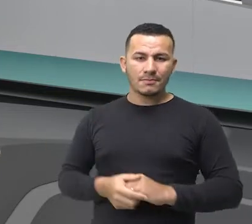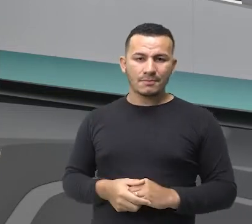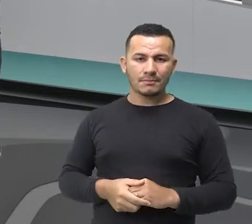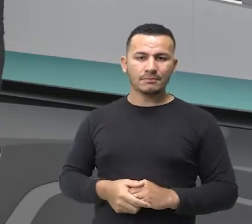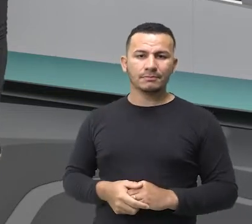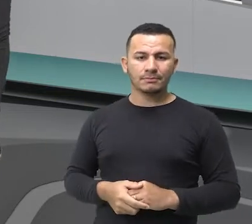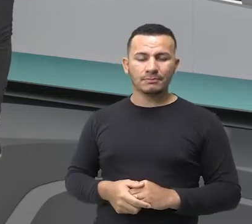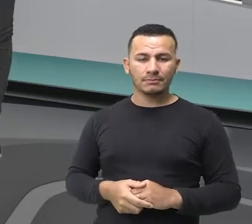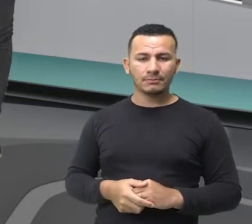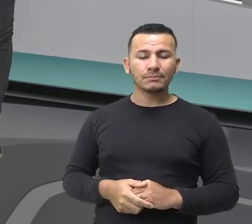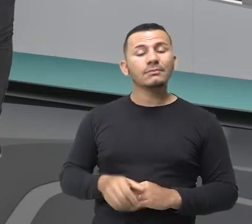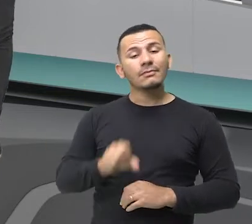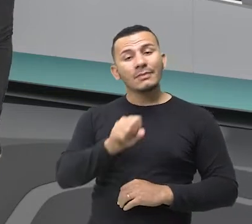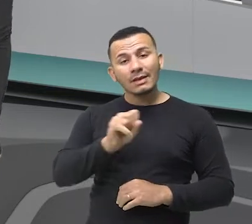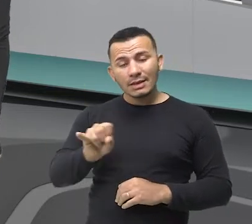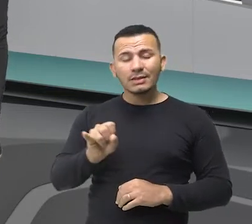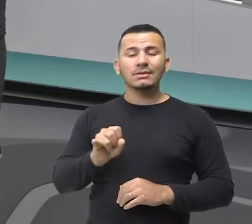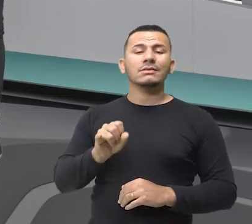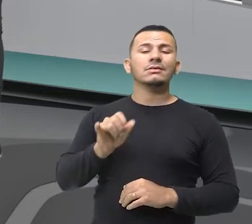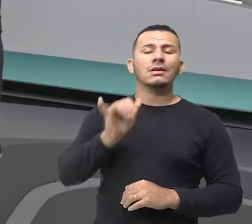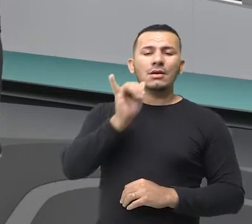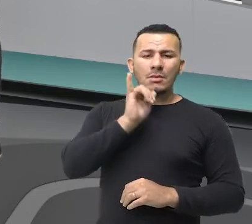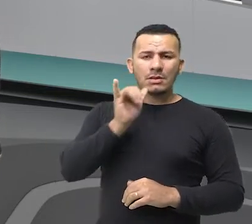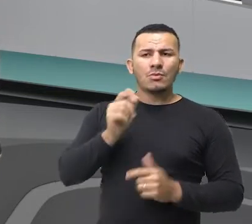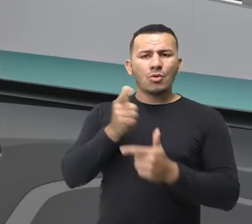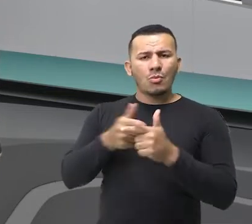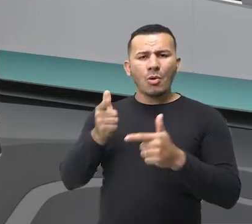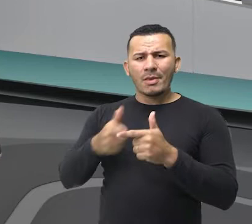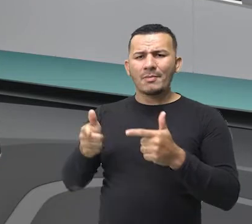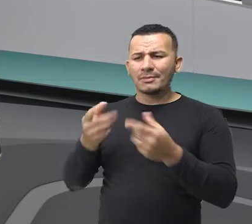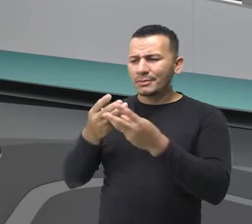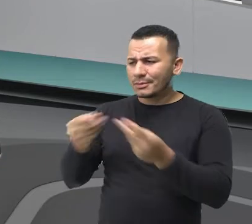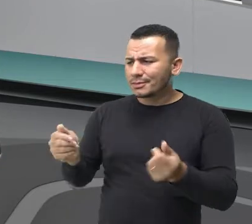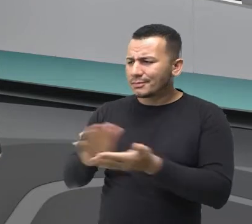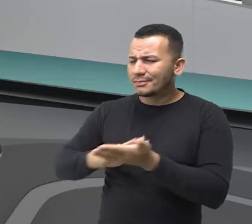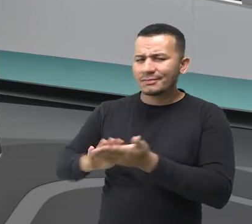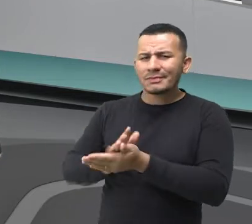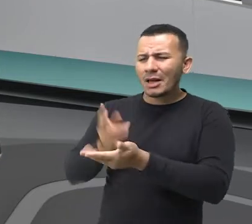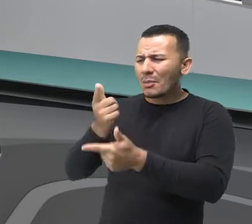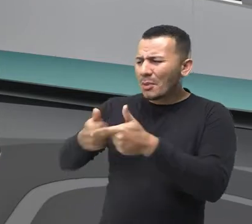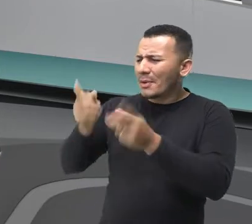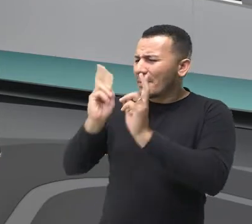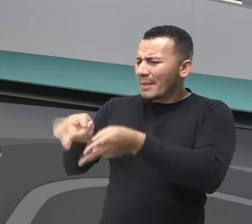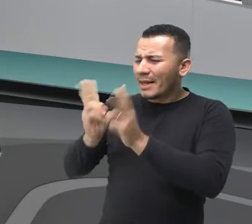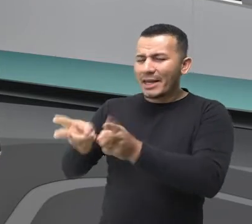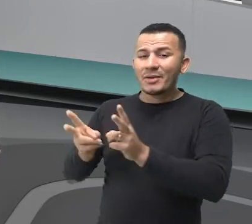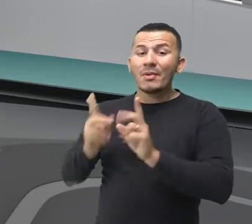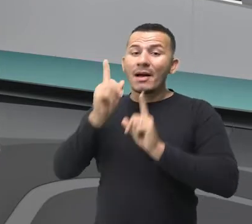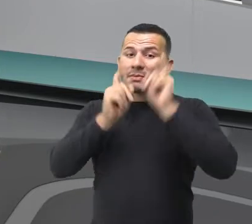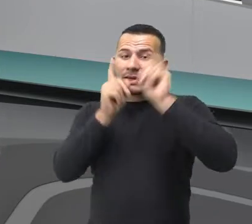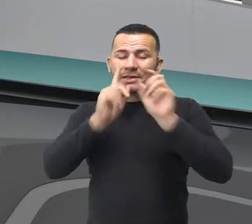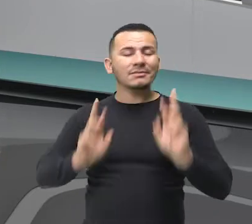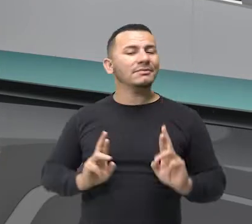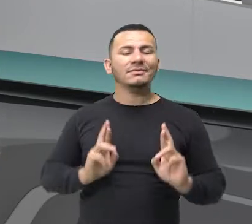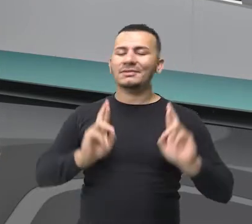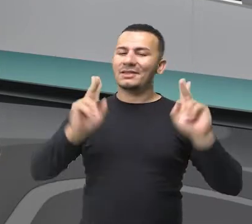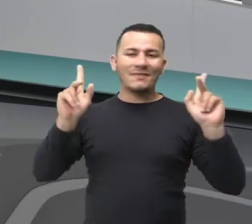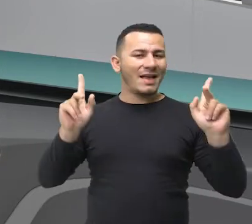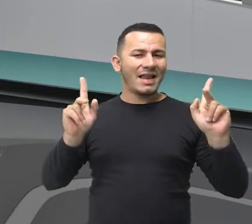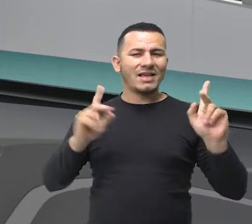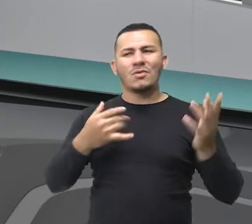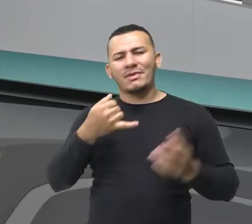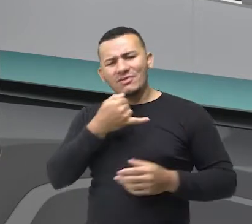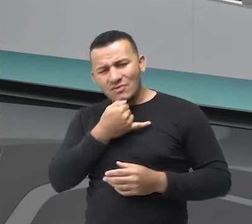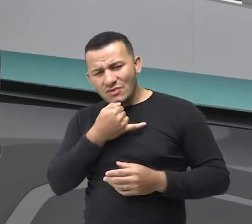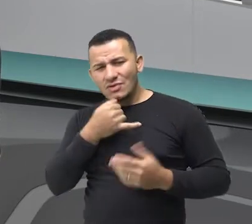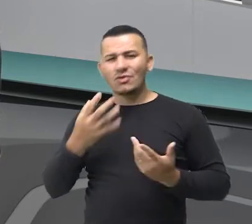certo provavelmente se fosse um problema que não tivesse solo é uma carinha completamente diferente uma carinha